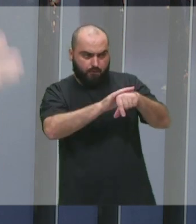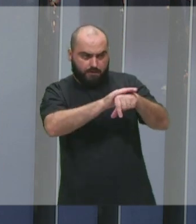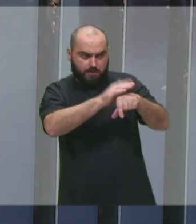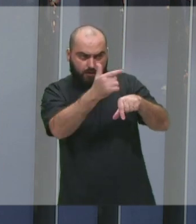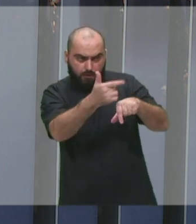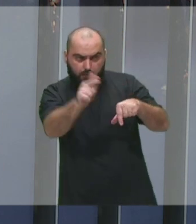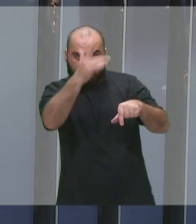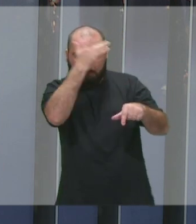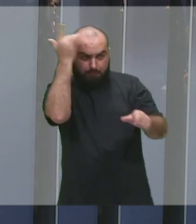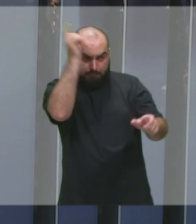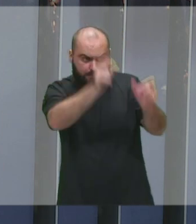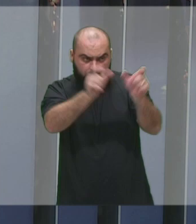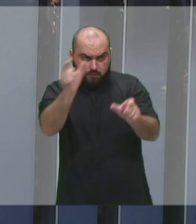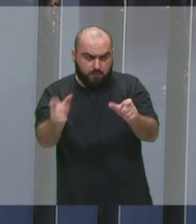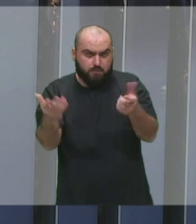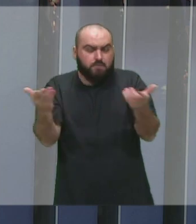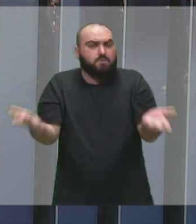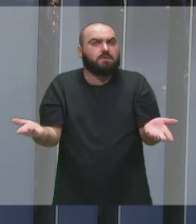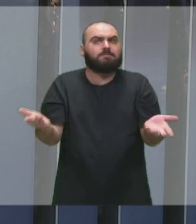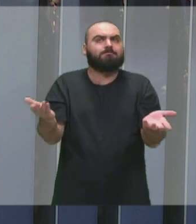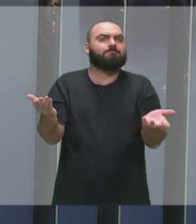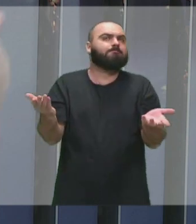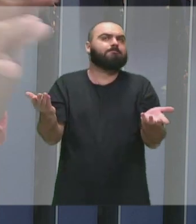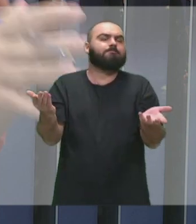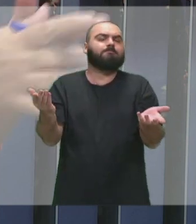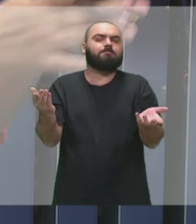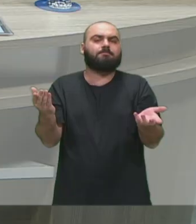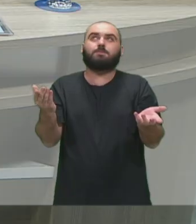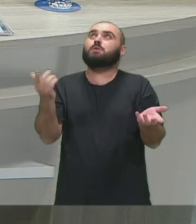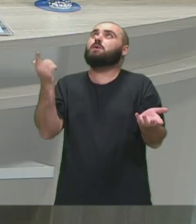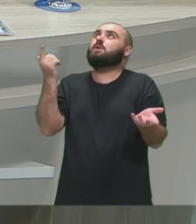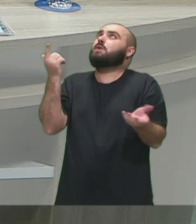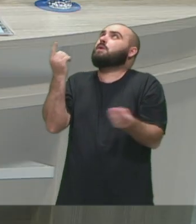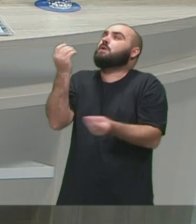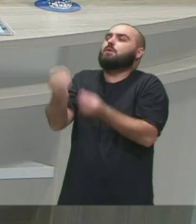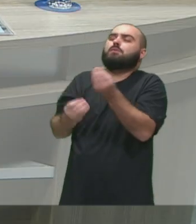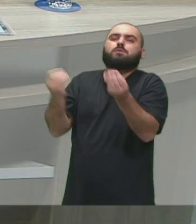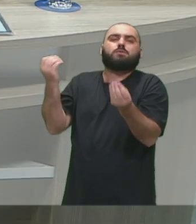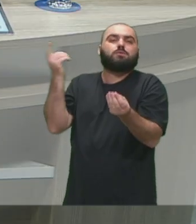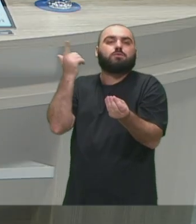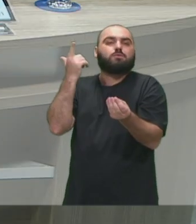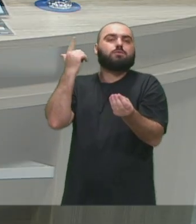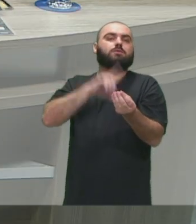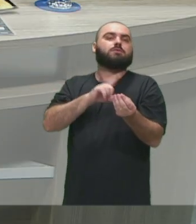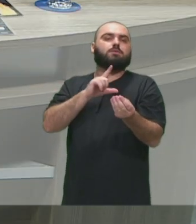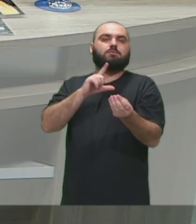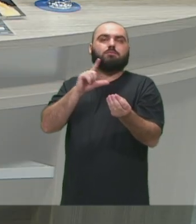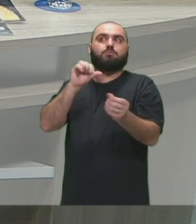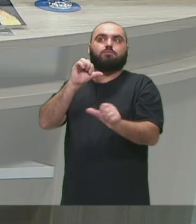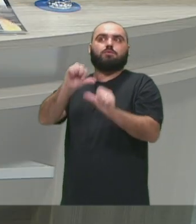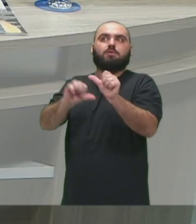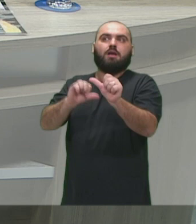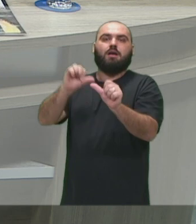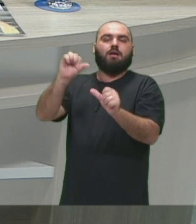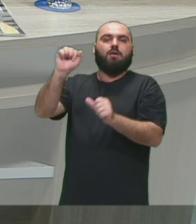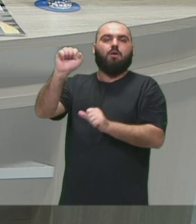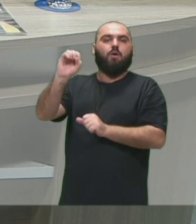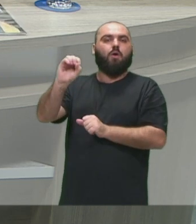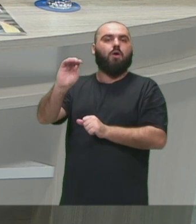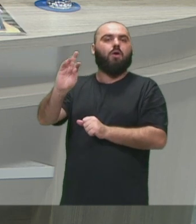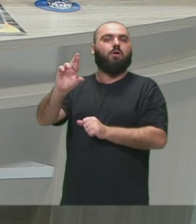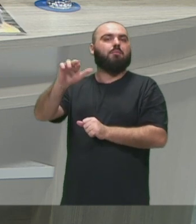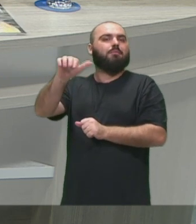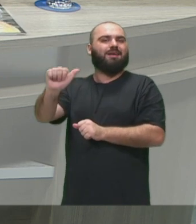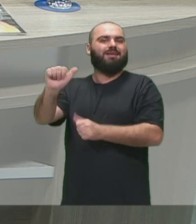depoimentos. Como é que chegaram esses depoimentos que foram sendo transformados nas obras? Eu